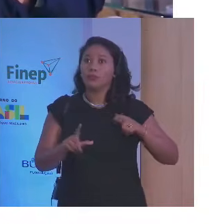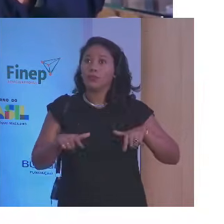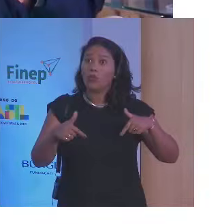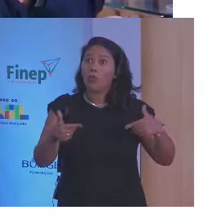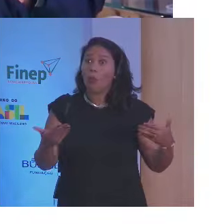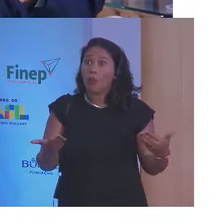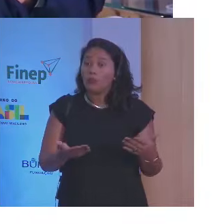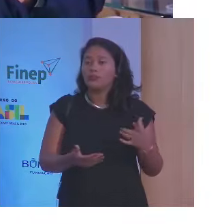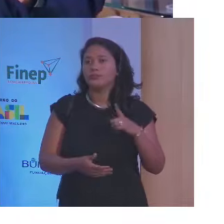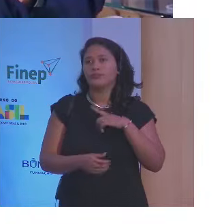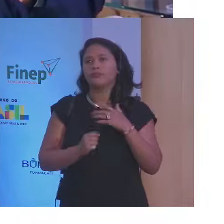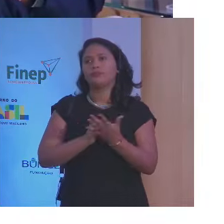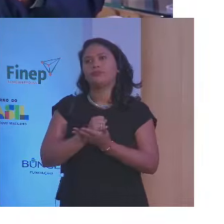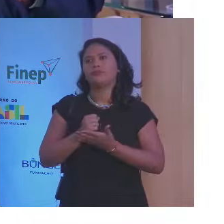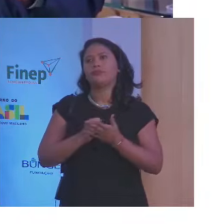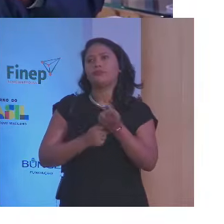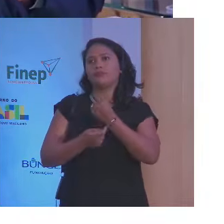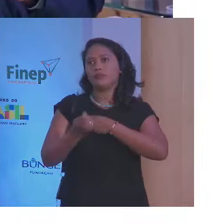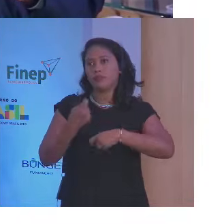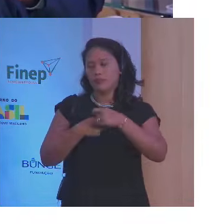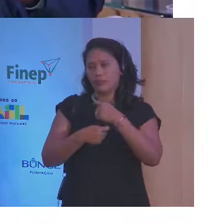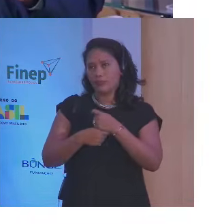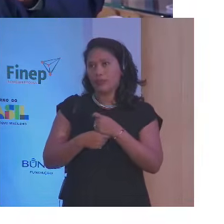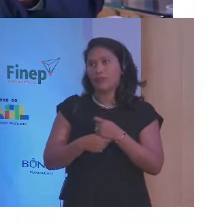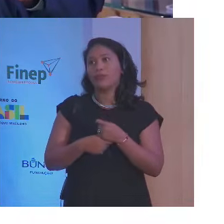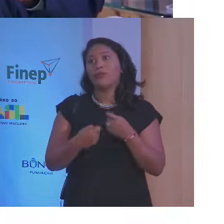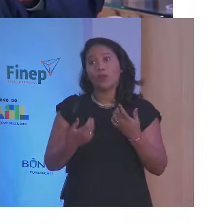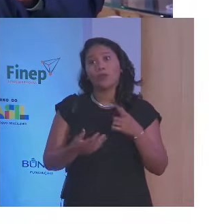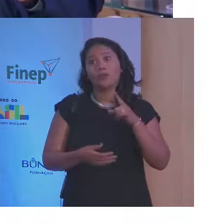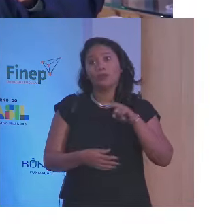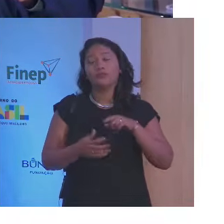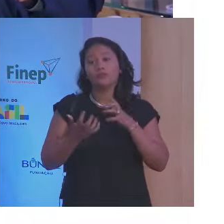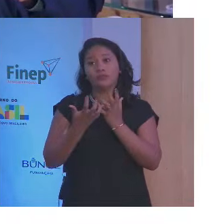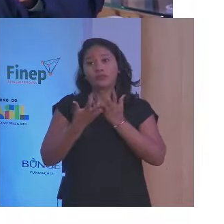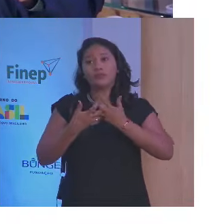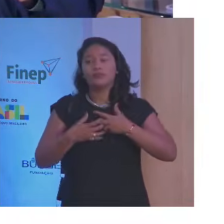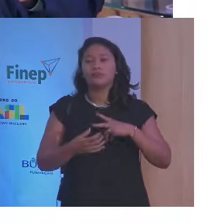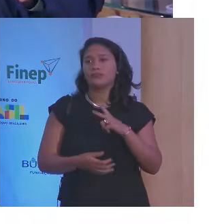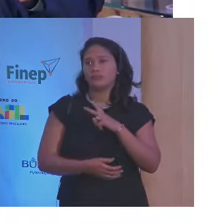hoje, eles têm uma base econômica, portanto,